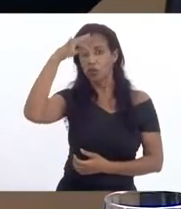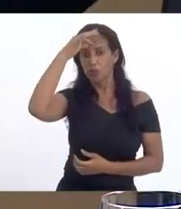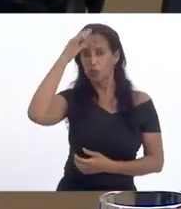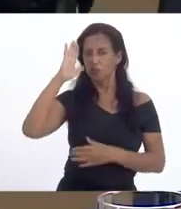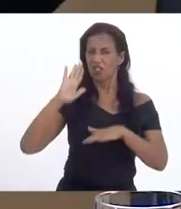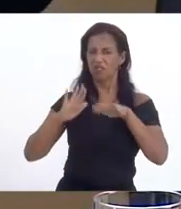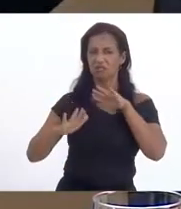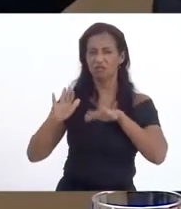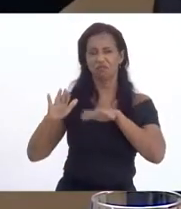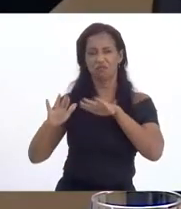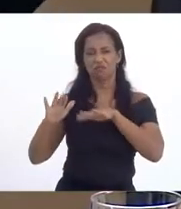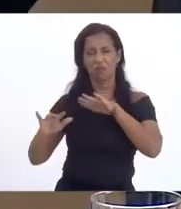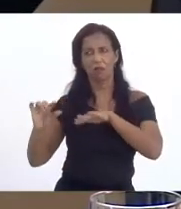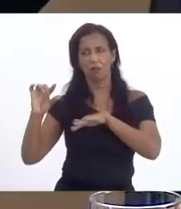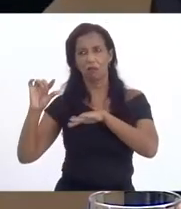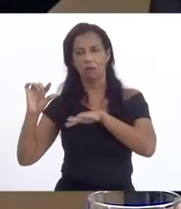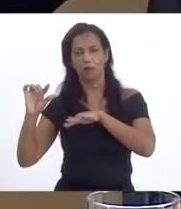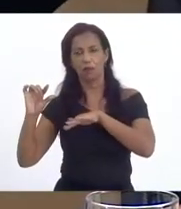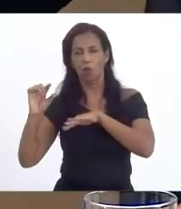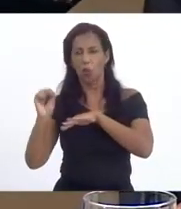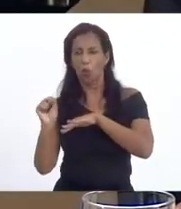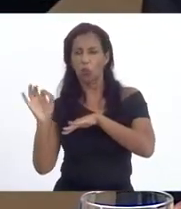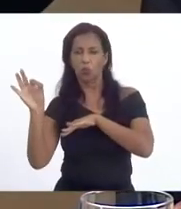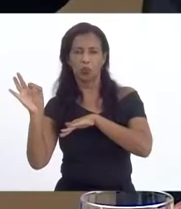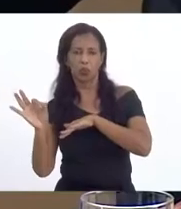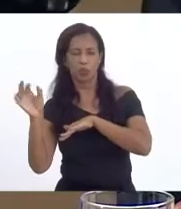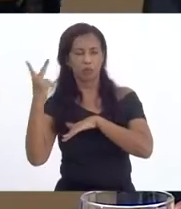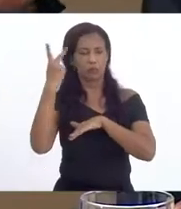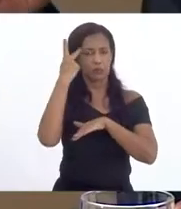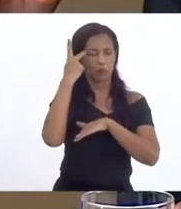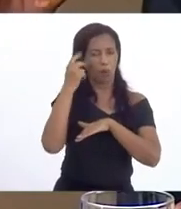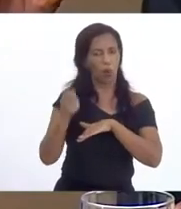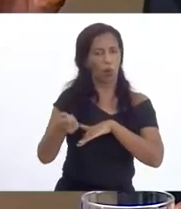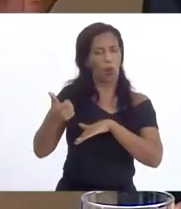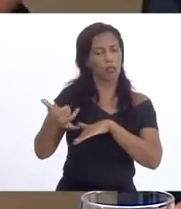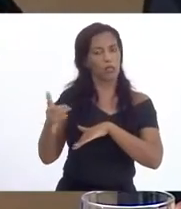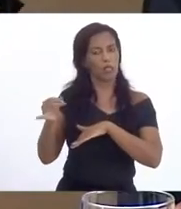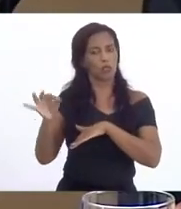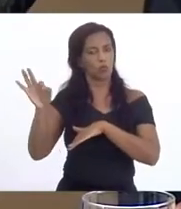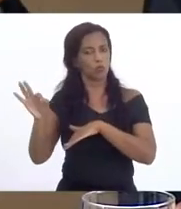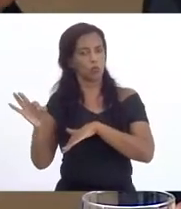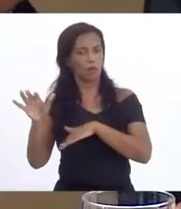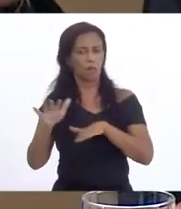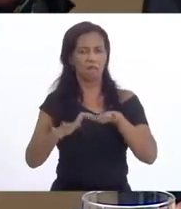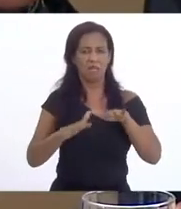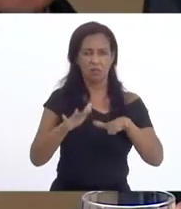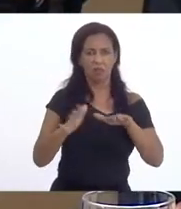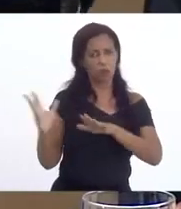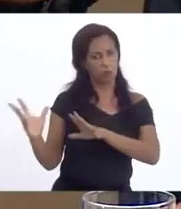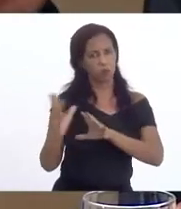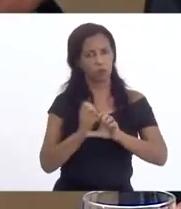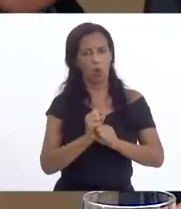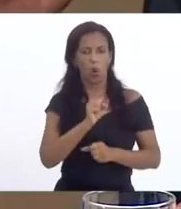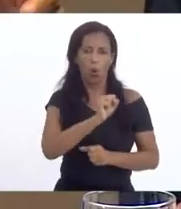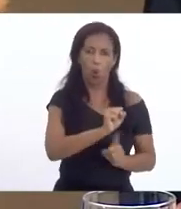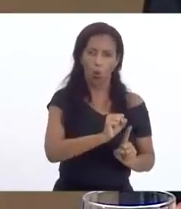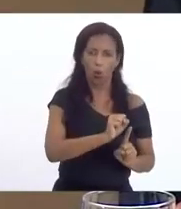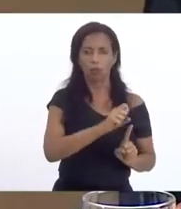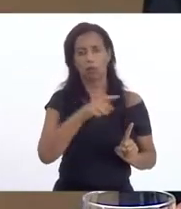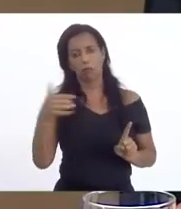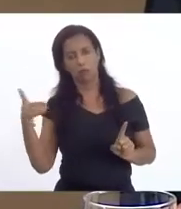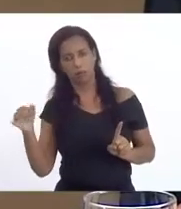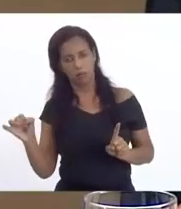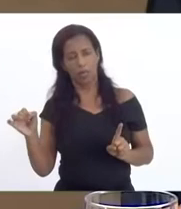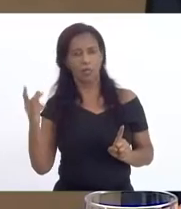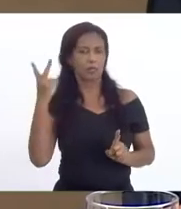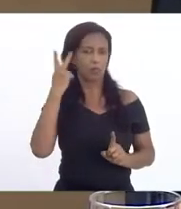pouquinho, em torno de 8%, São Paulo quase 10%. Mas é mais ou menos isso, é 8 e quase 10,